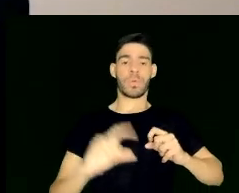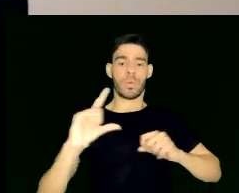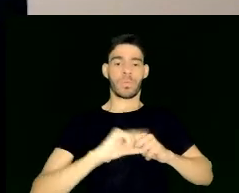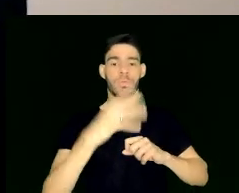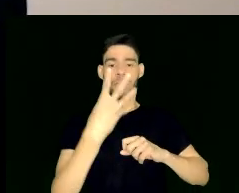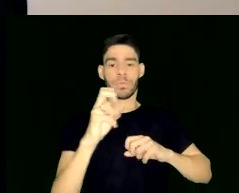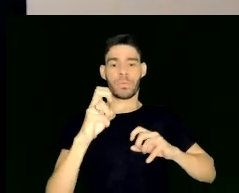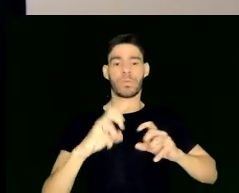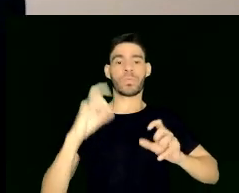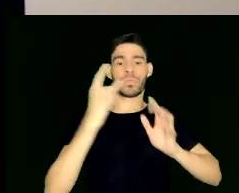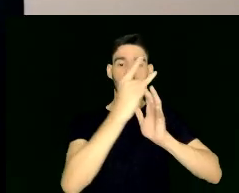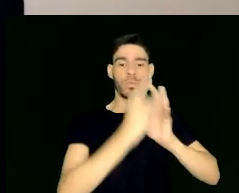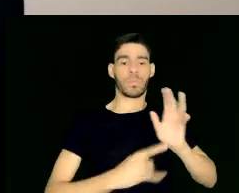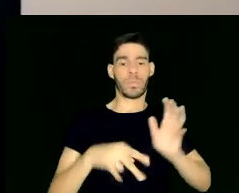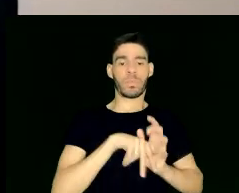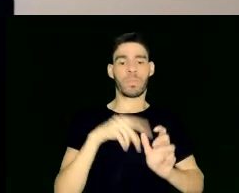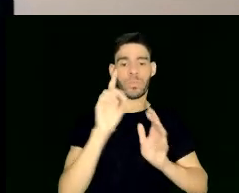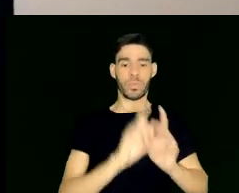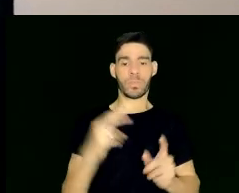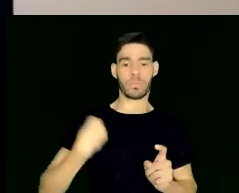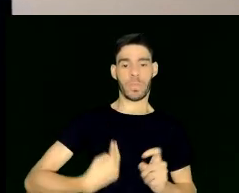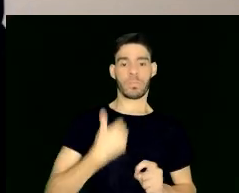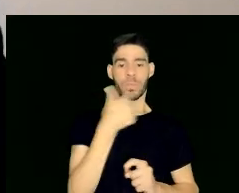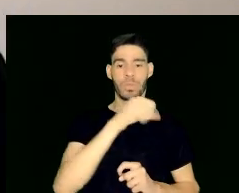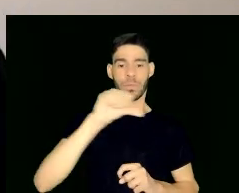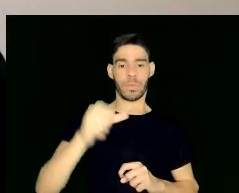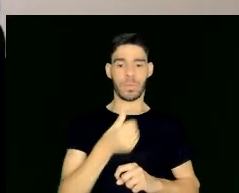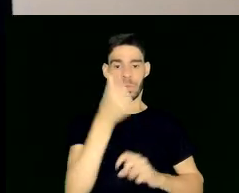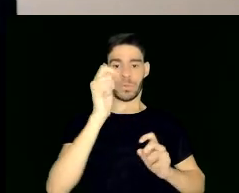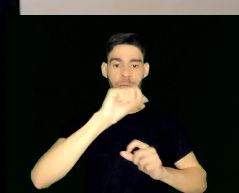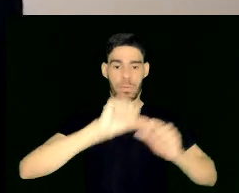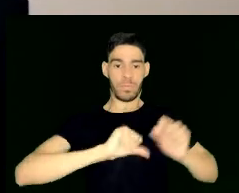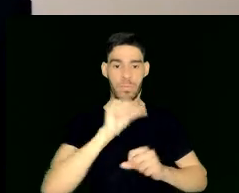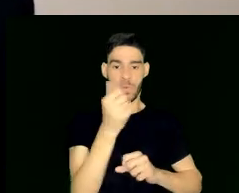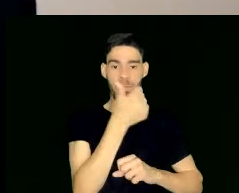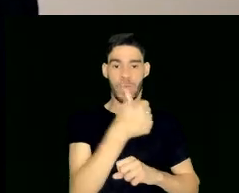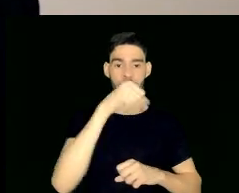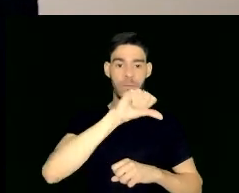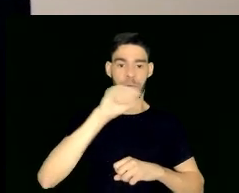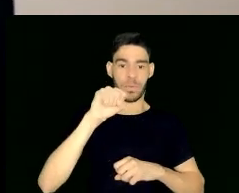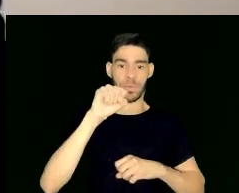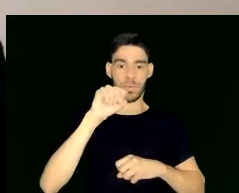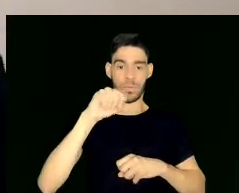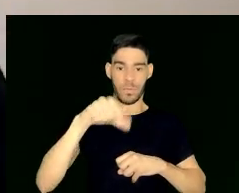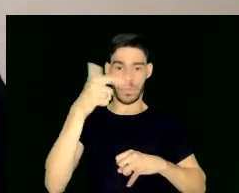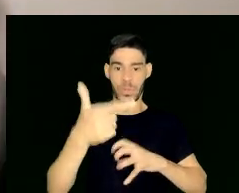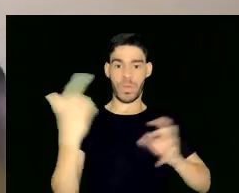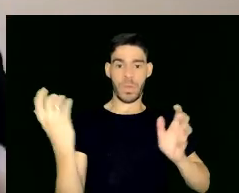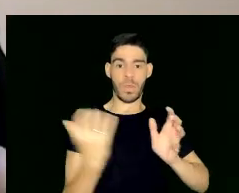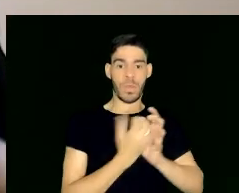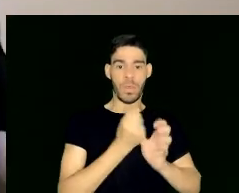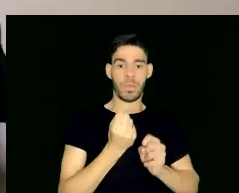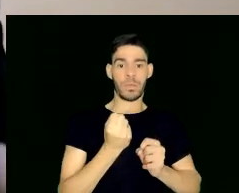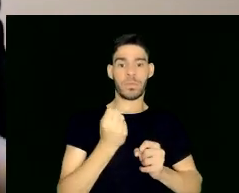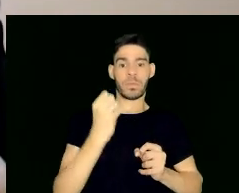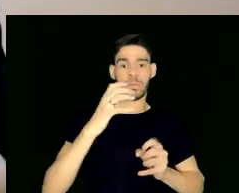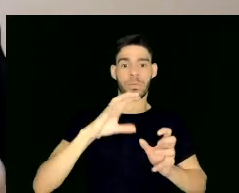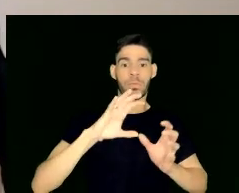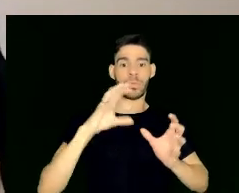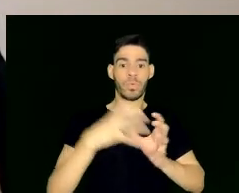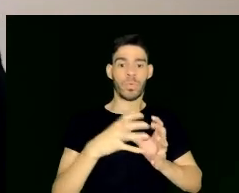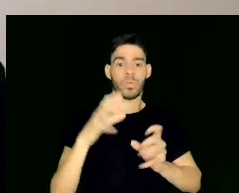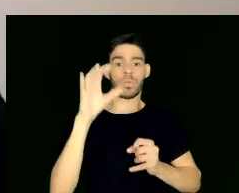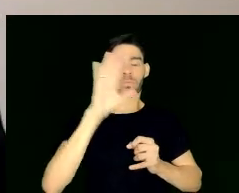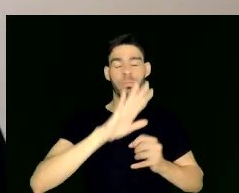da Convenção Interamericana de Direitos Humanos de 1969, que o Brasil ratificou em 1992, portanto reconhecendo a jurisdição da